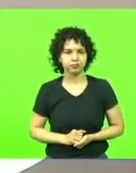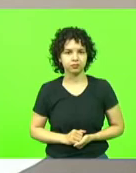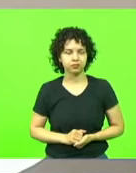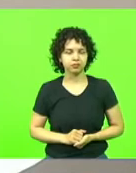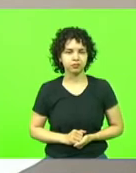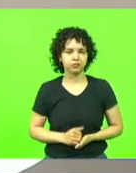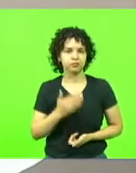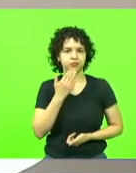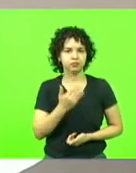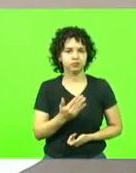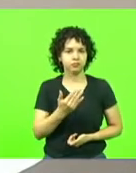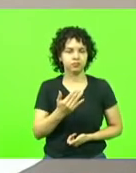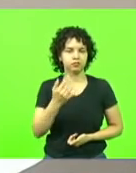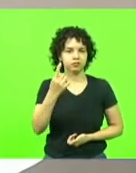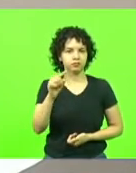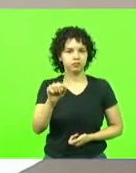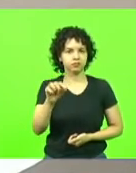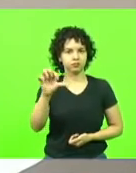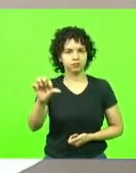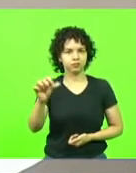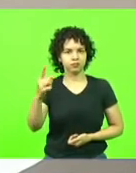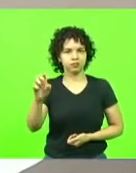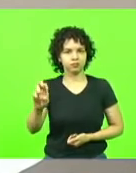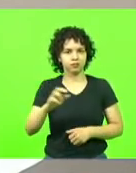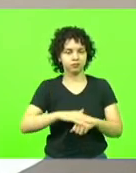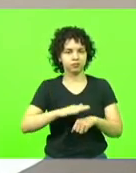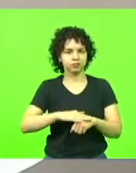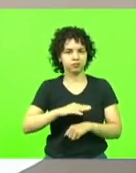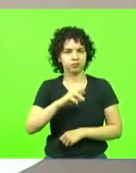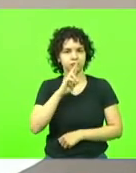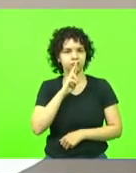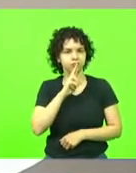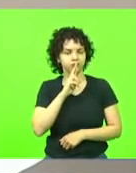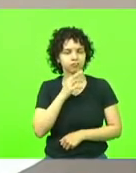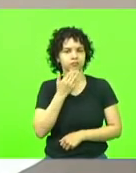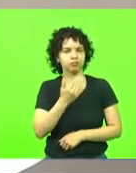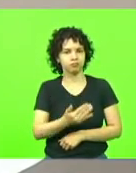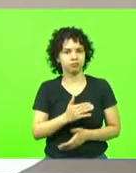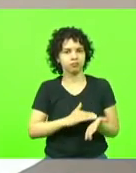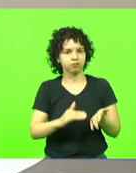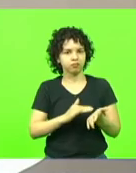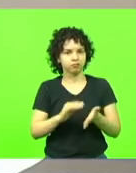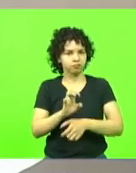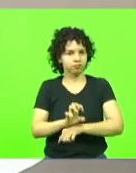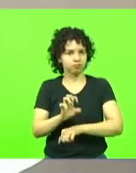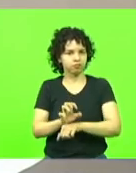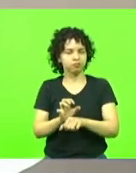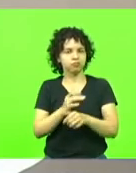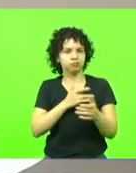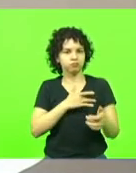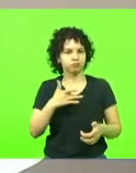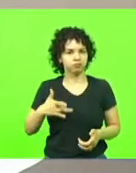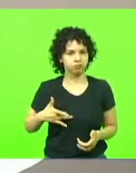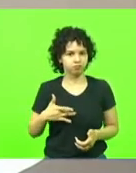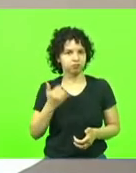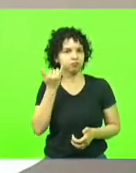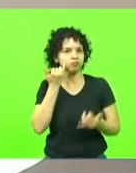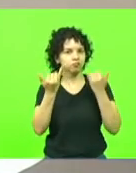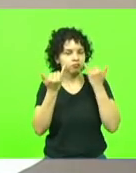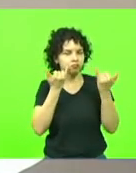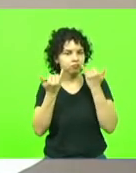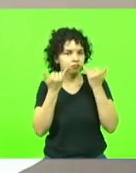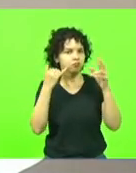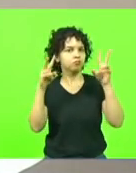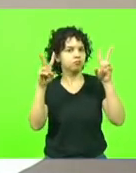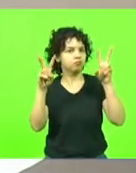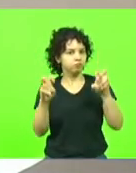Requerimento 1915, deputado Rodrigo Minotto, solicitando ao secretário de Estado da Saúde informações acerca da